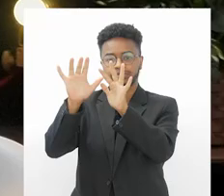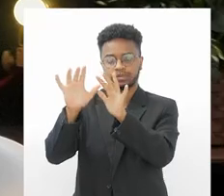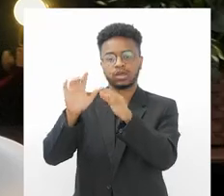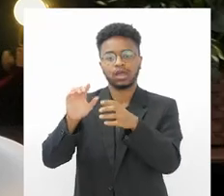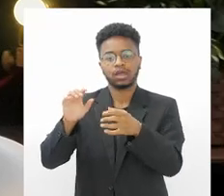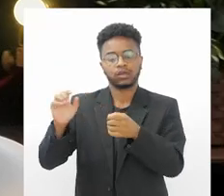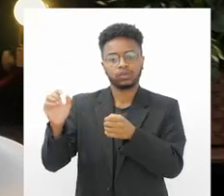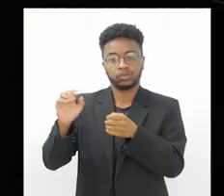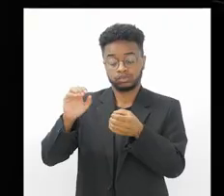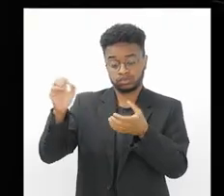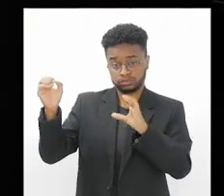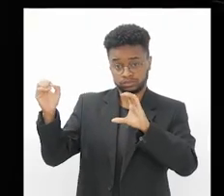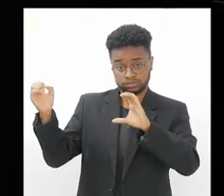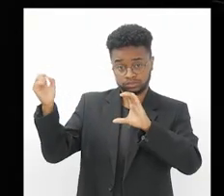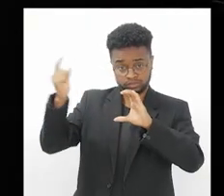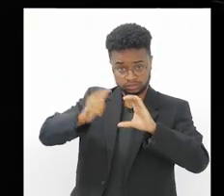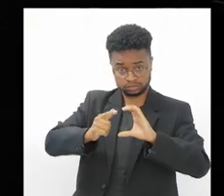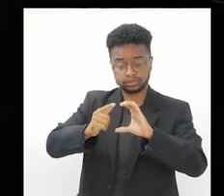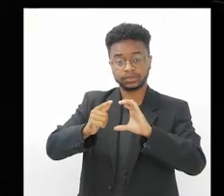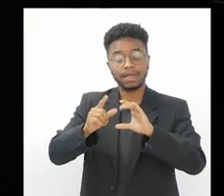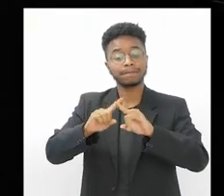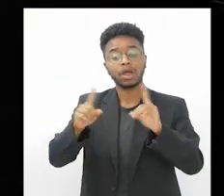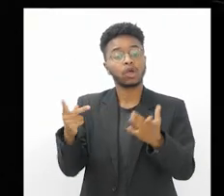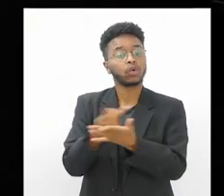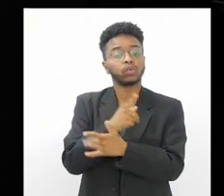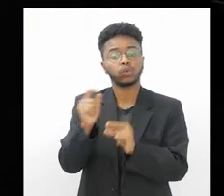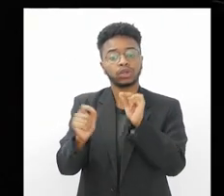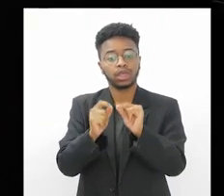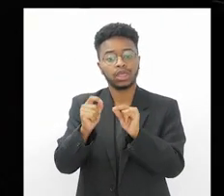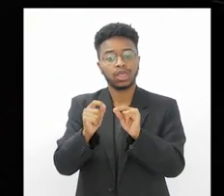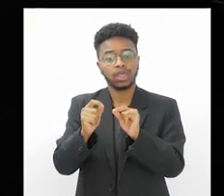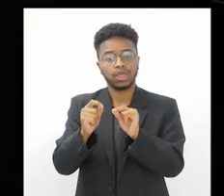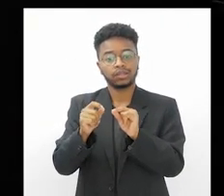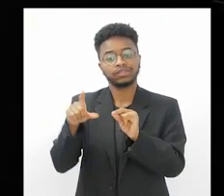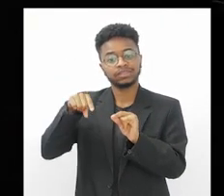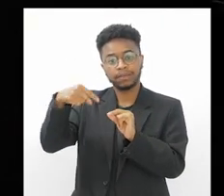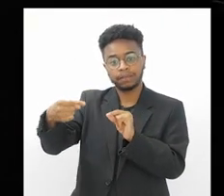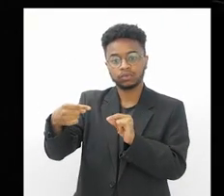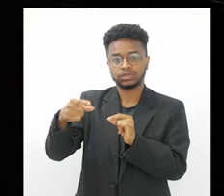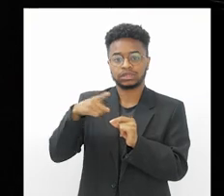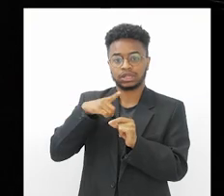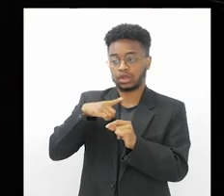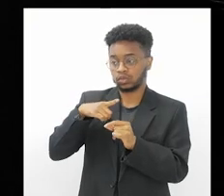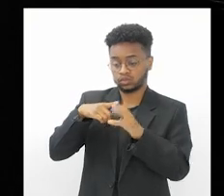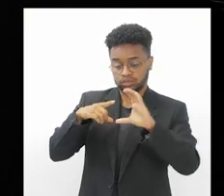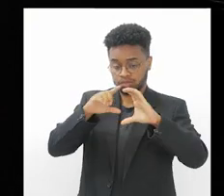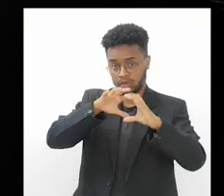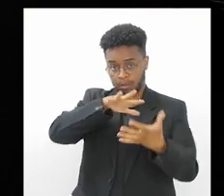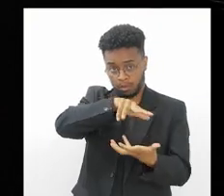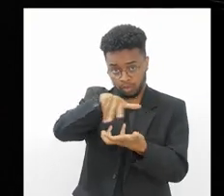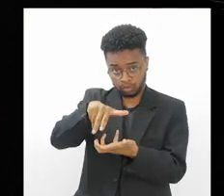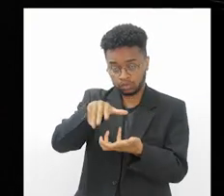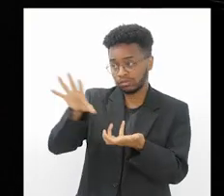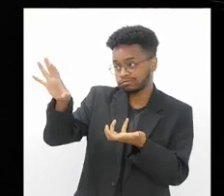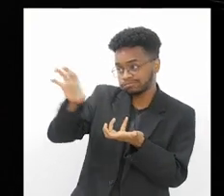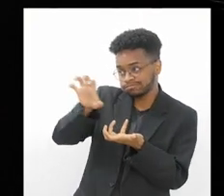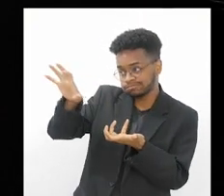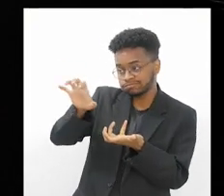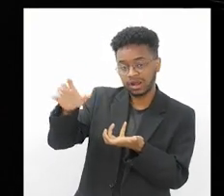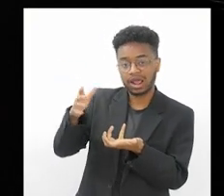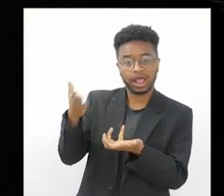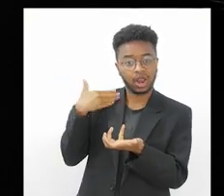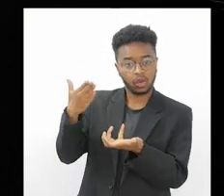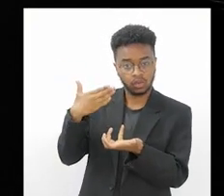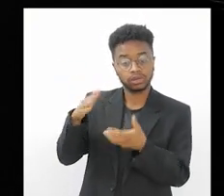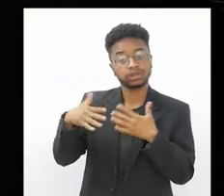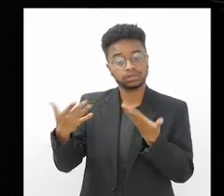atmosfera. E o que esses gases do efeito estufa eles fazem? Né? Eles acabam absorvendo calor, então deixam a atmosfera